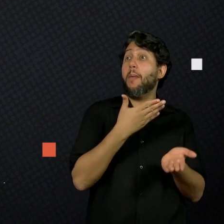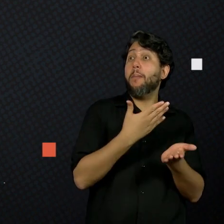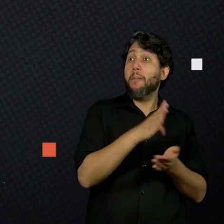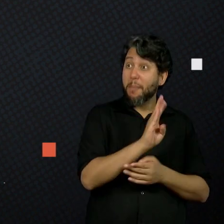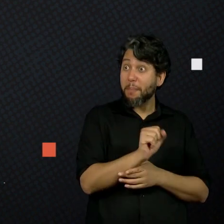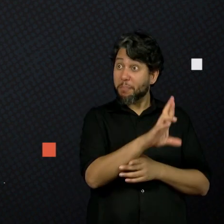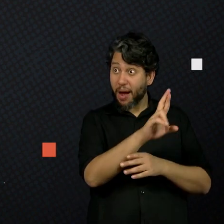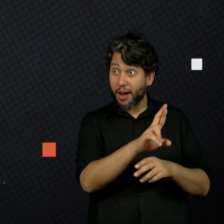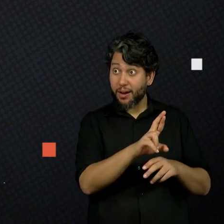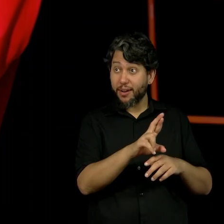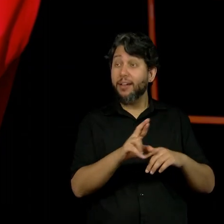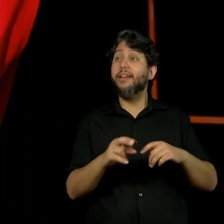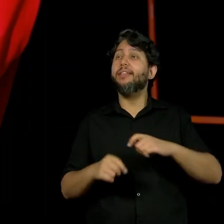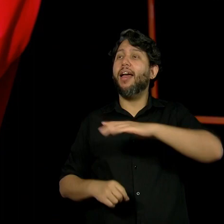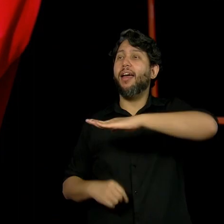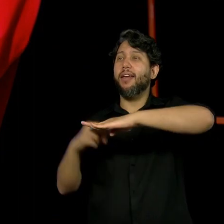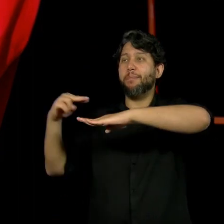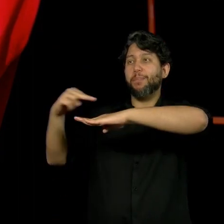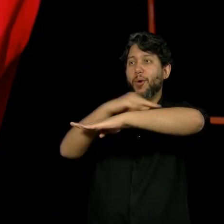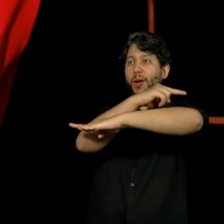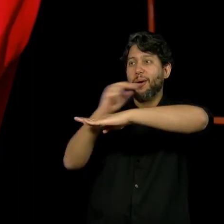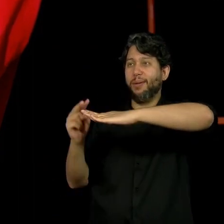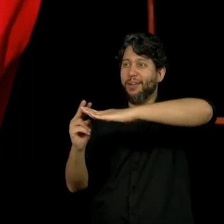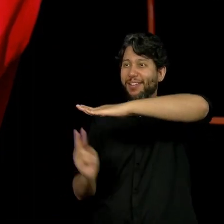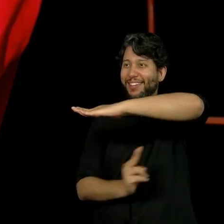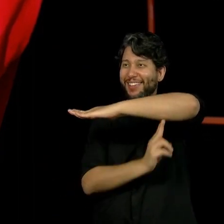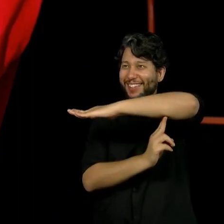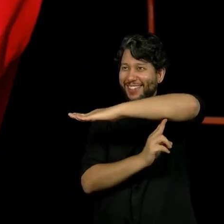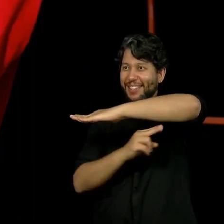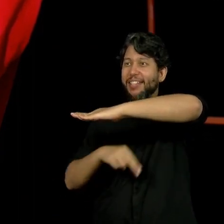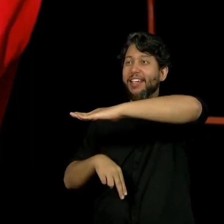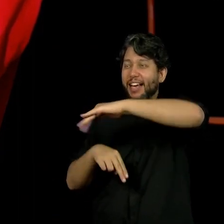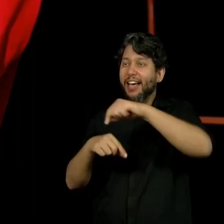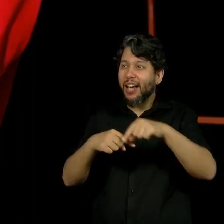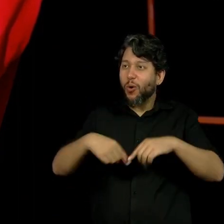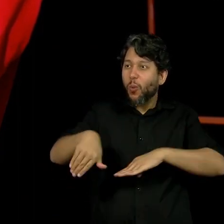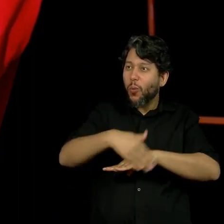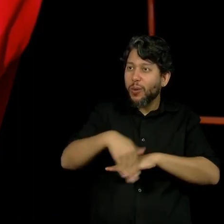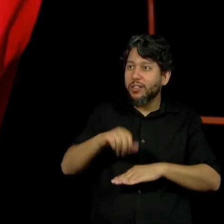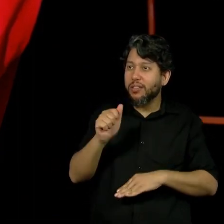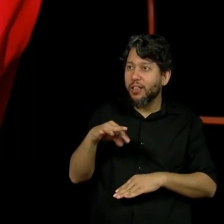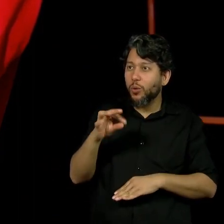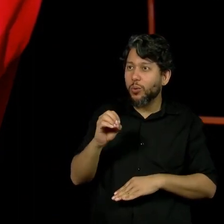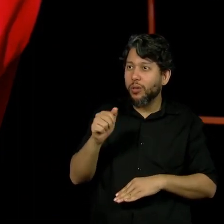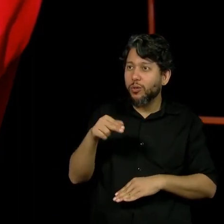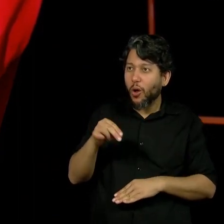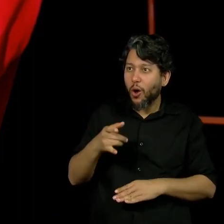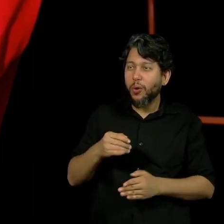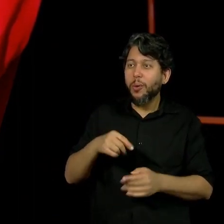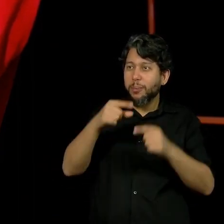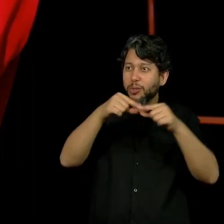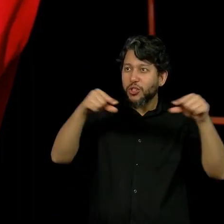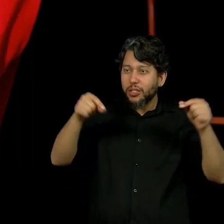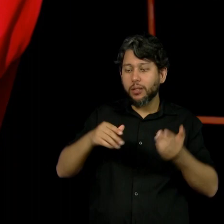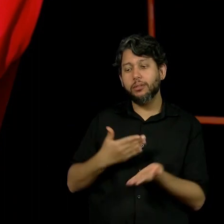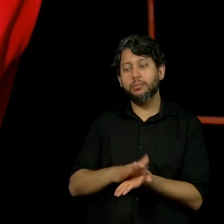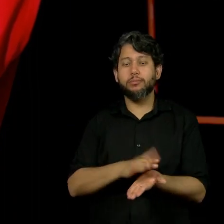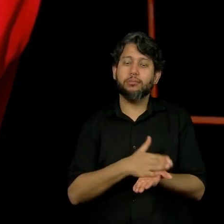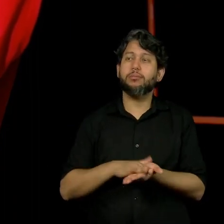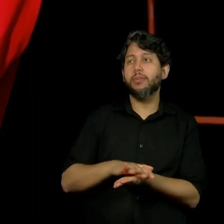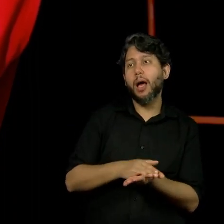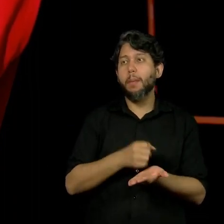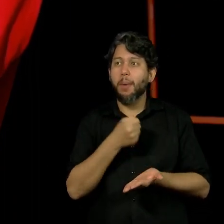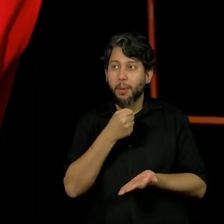frente, embaixo do Minhocão, na rua Santo Antônio, no Bexiga. E o Nelson Mecha Branca, que subiu fora